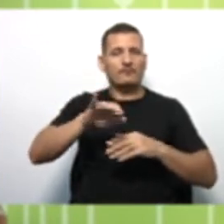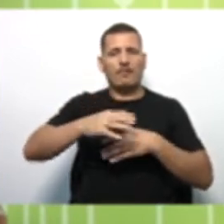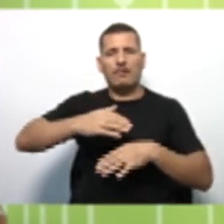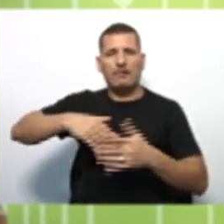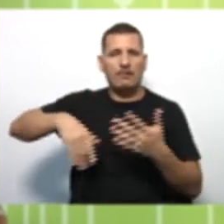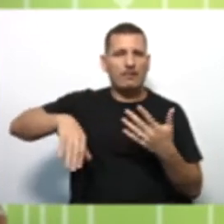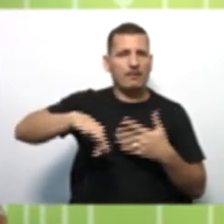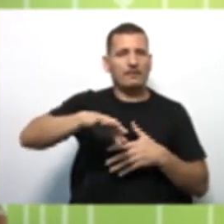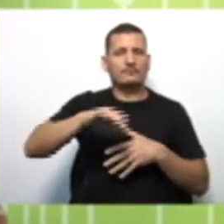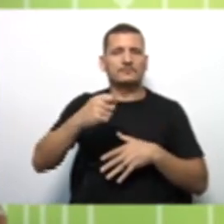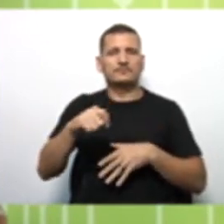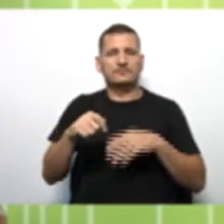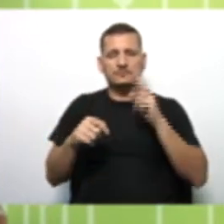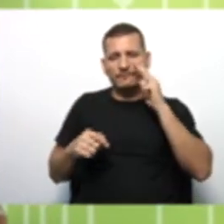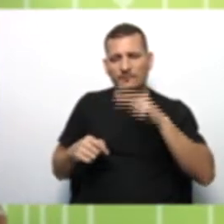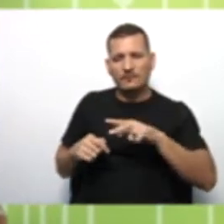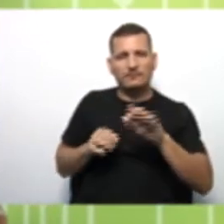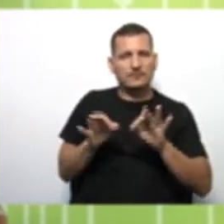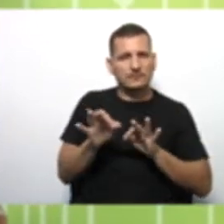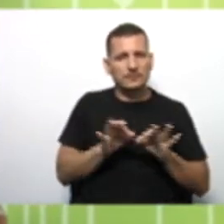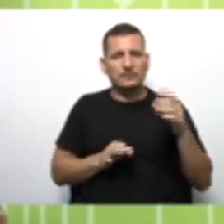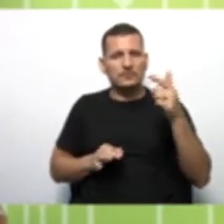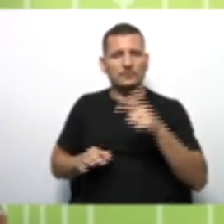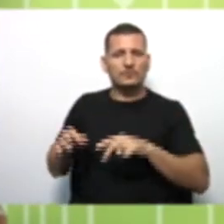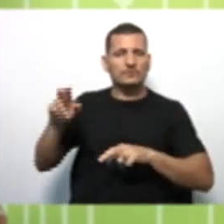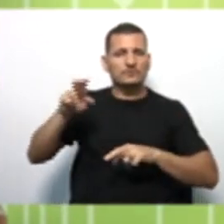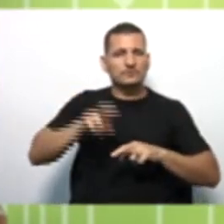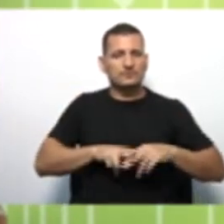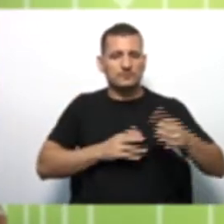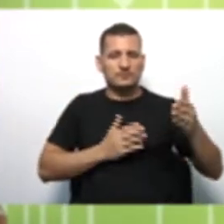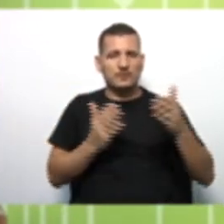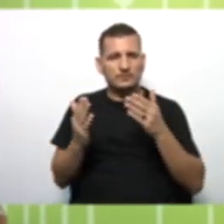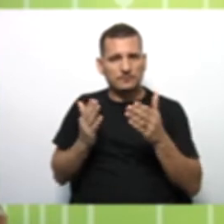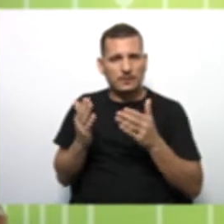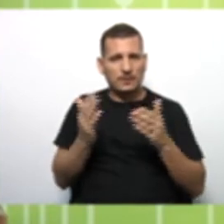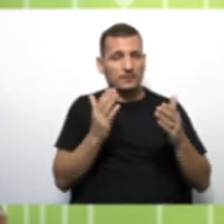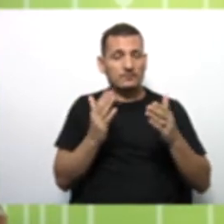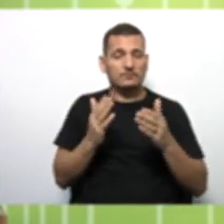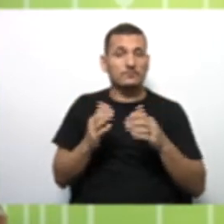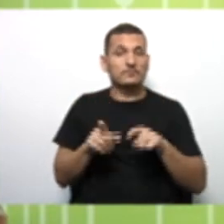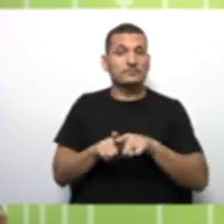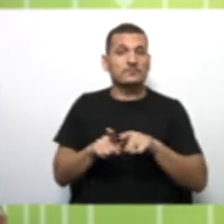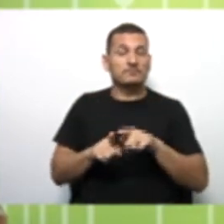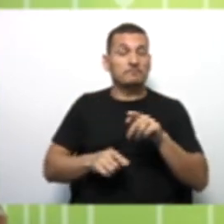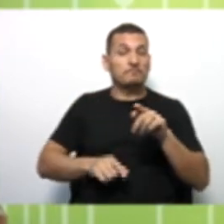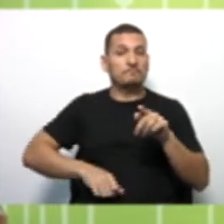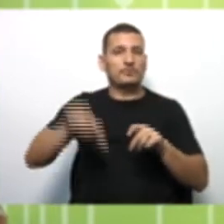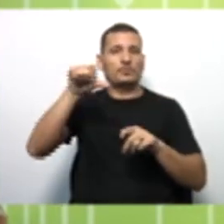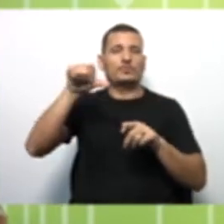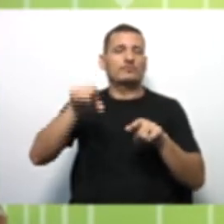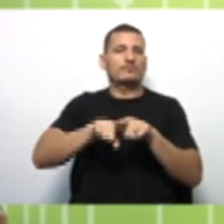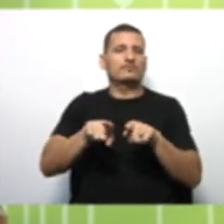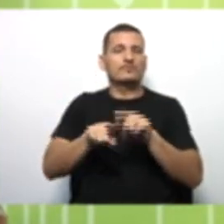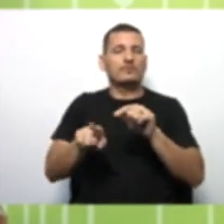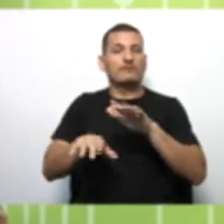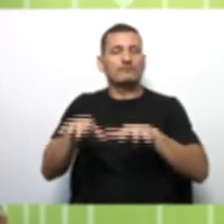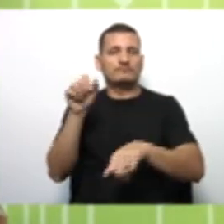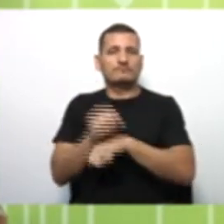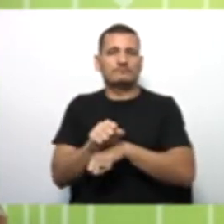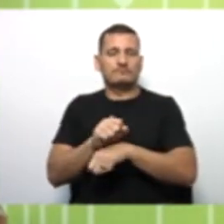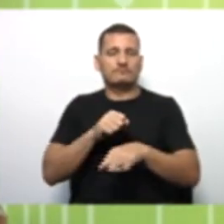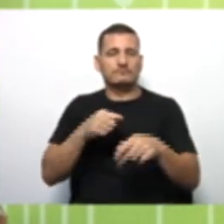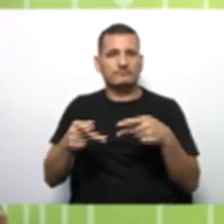ações para contornar aquela situação, tá? Então, um exemplo dessa questão da matriz de impacto, a